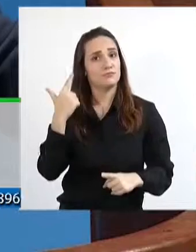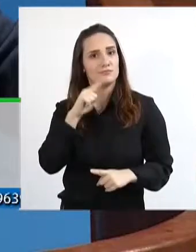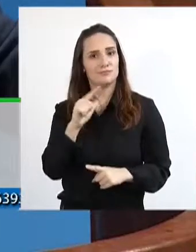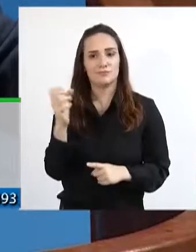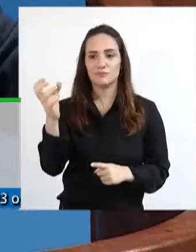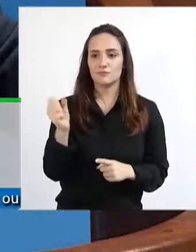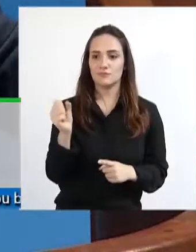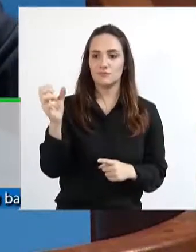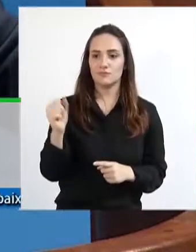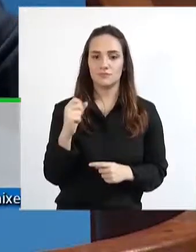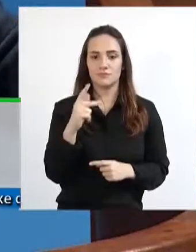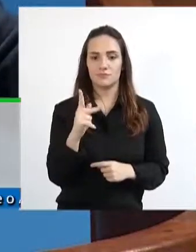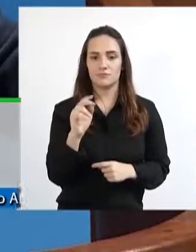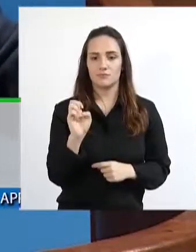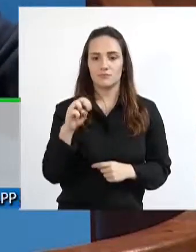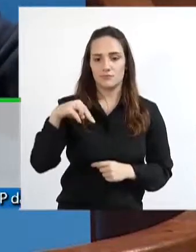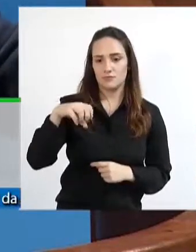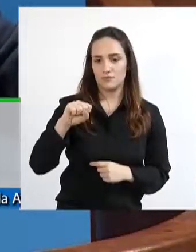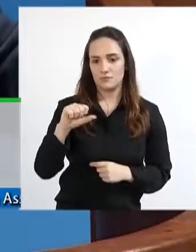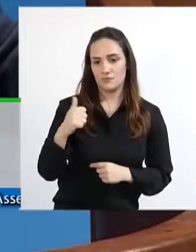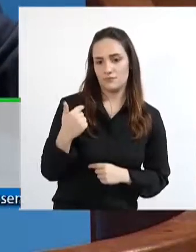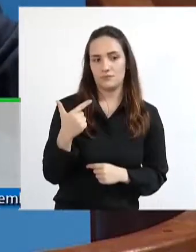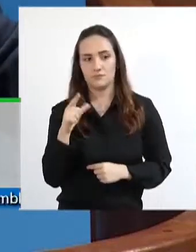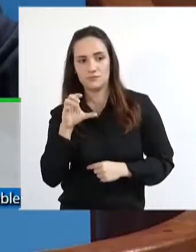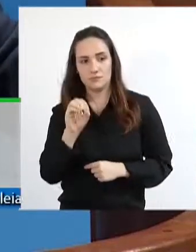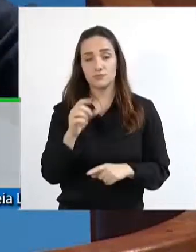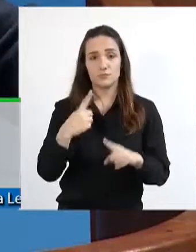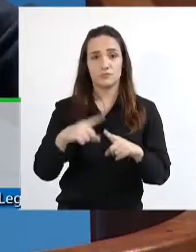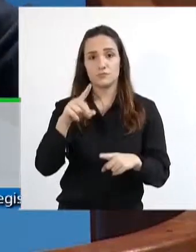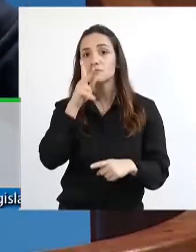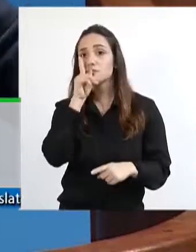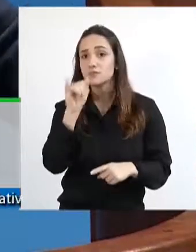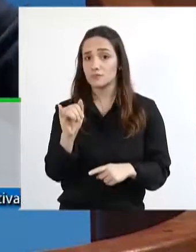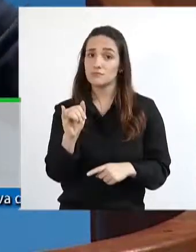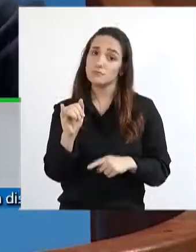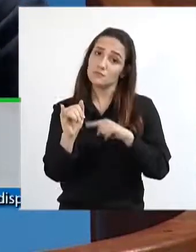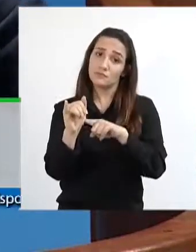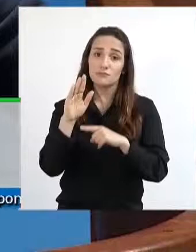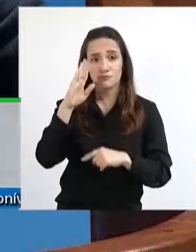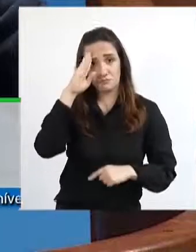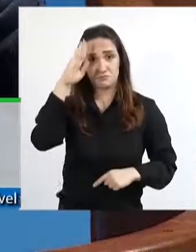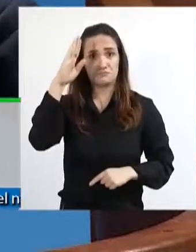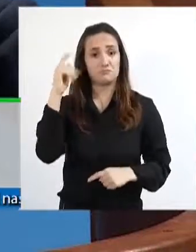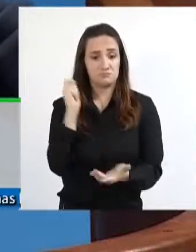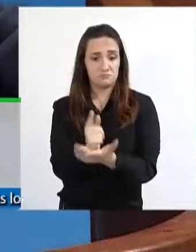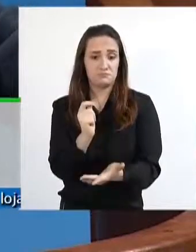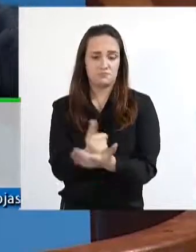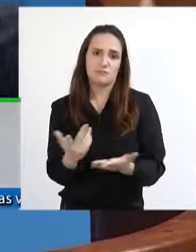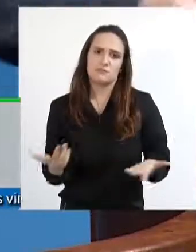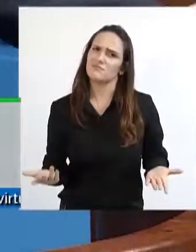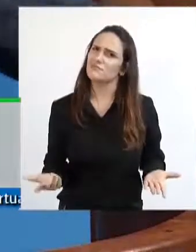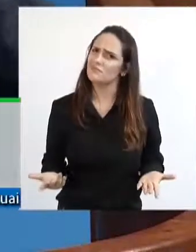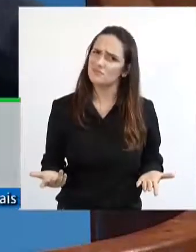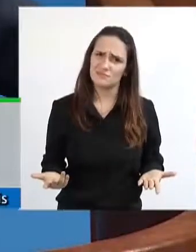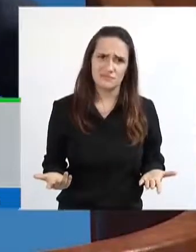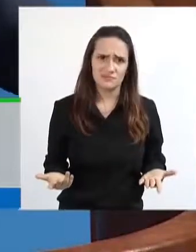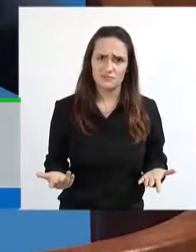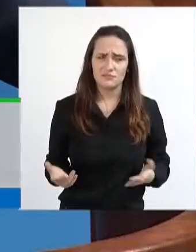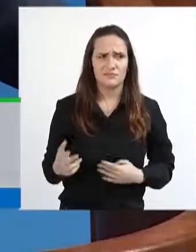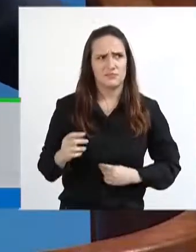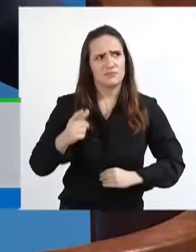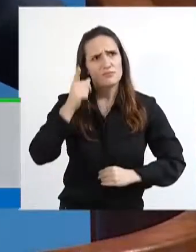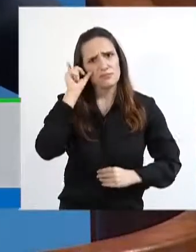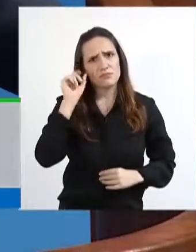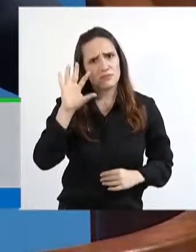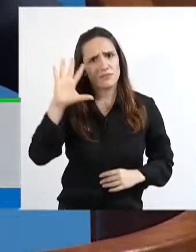a pensão do pai militar, né, quando falece. Então, é um absurdo. Ontem foi colocado um caso